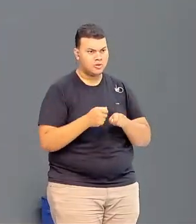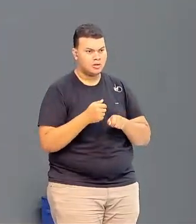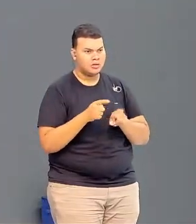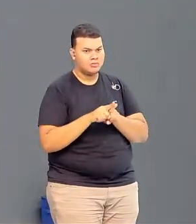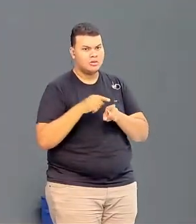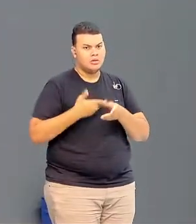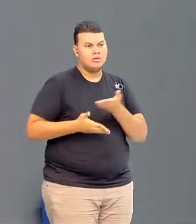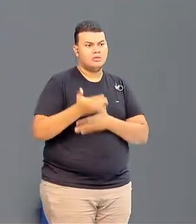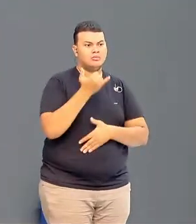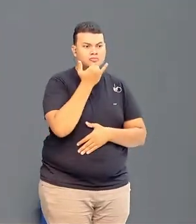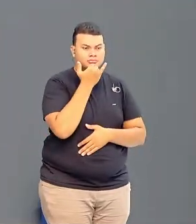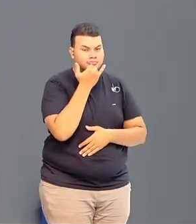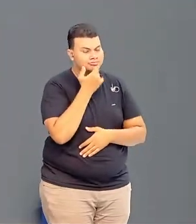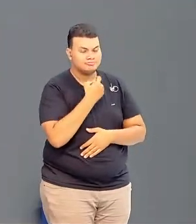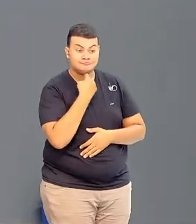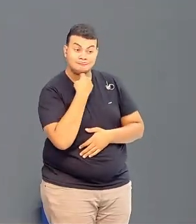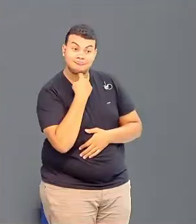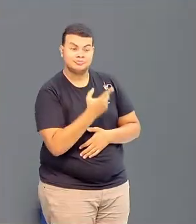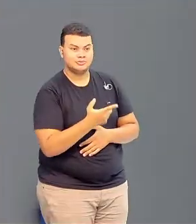perdão? Não, meu irmão.